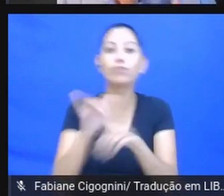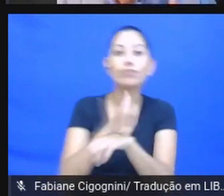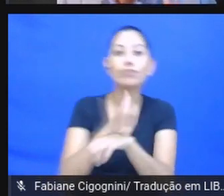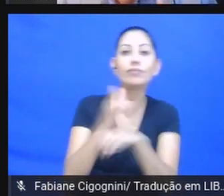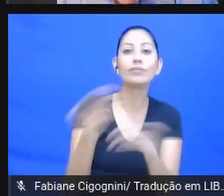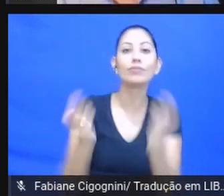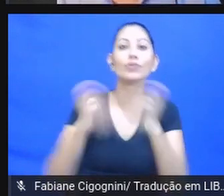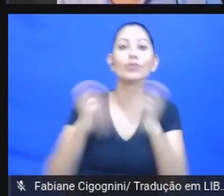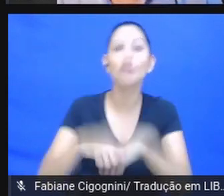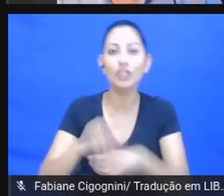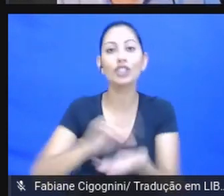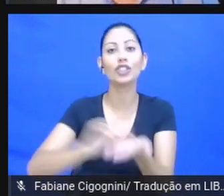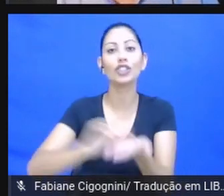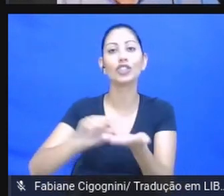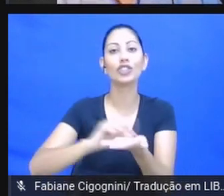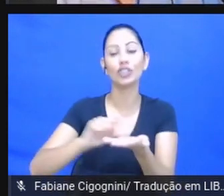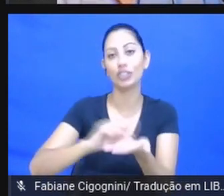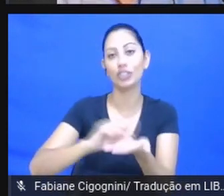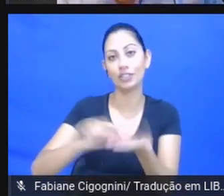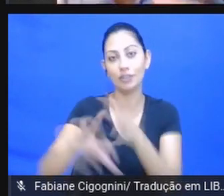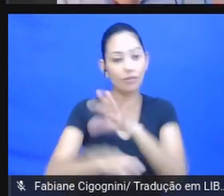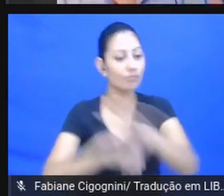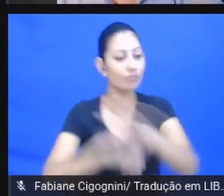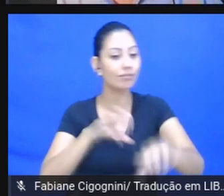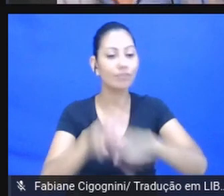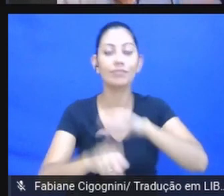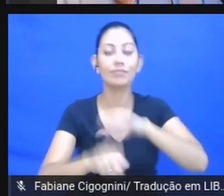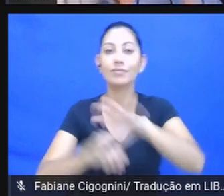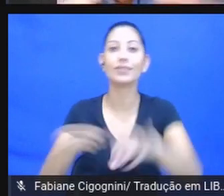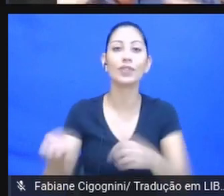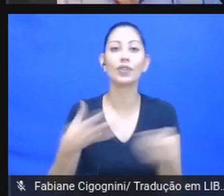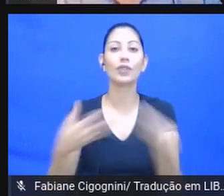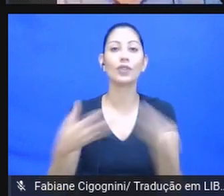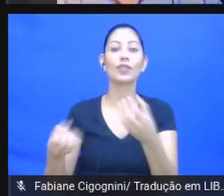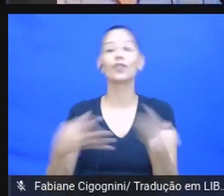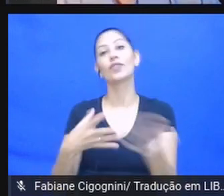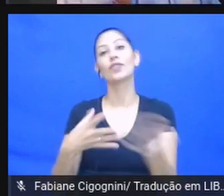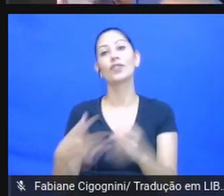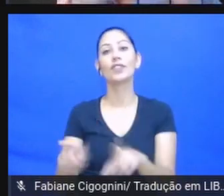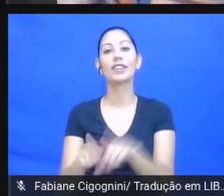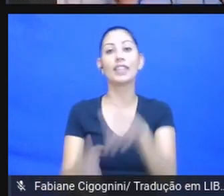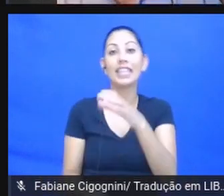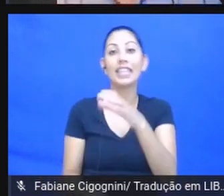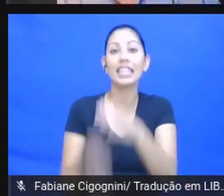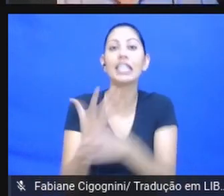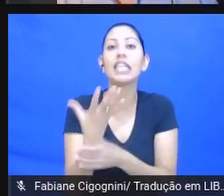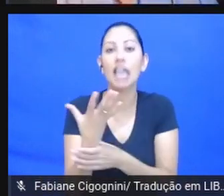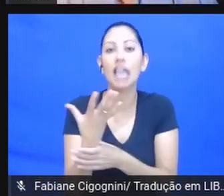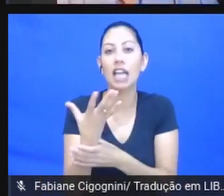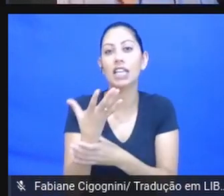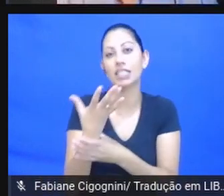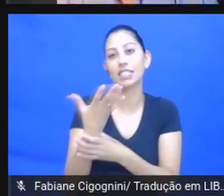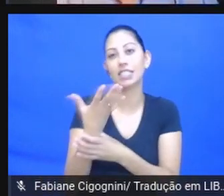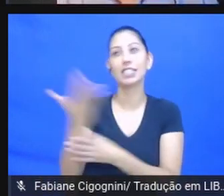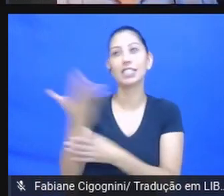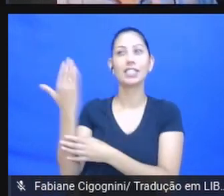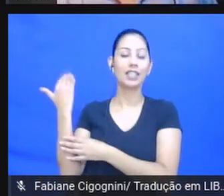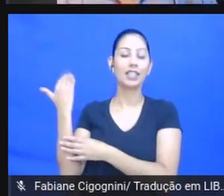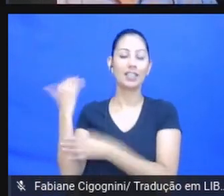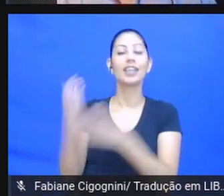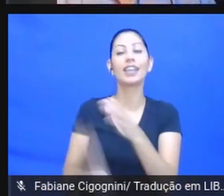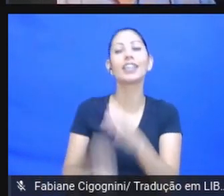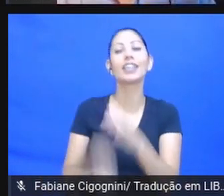com a criação da Escola do Futuro, quando chegou a internet, a